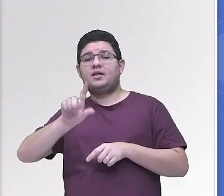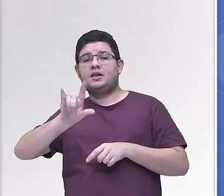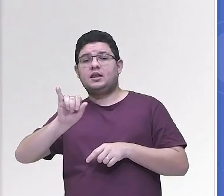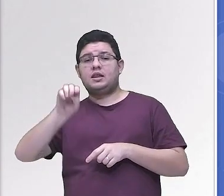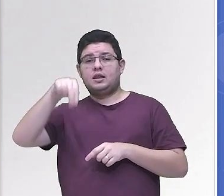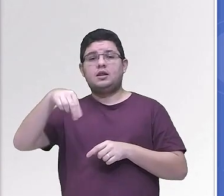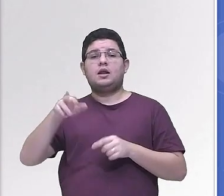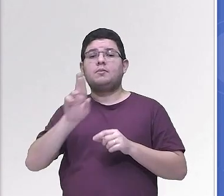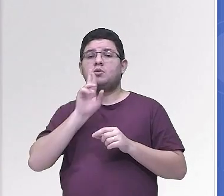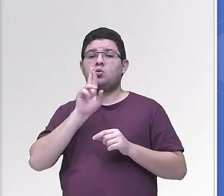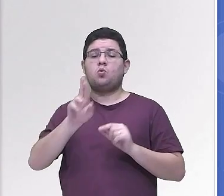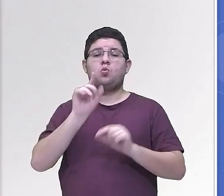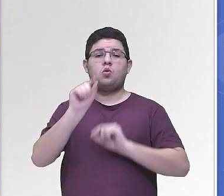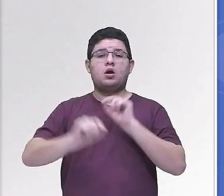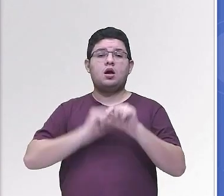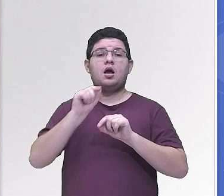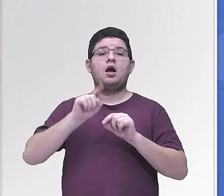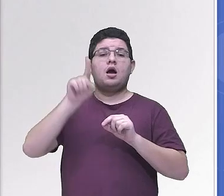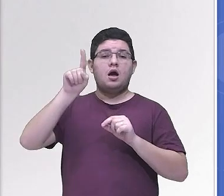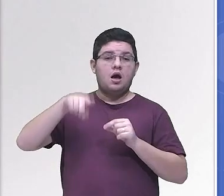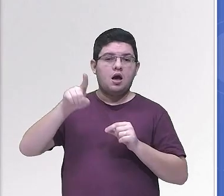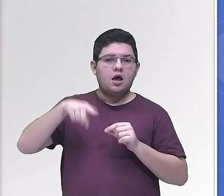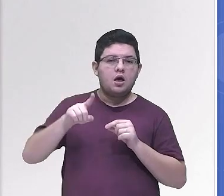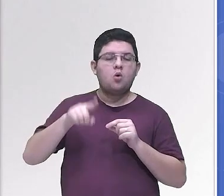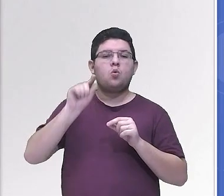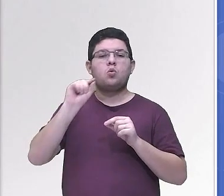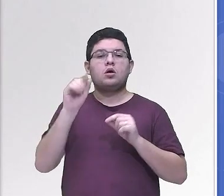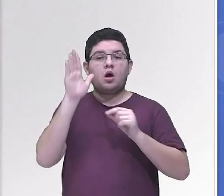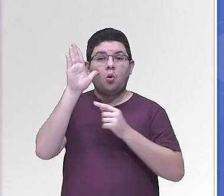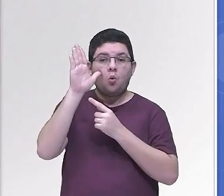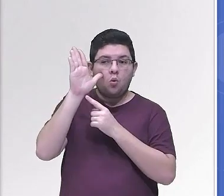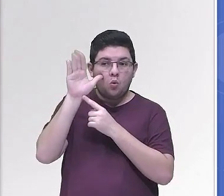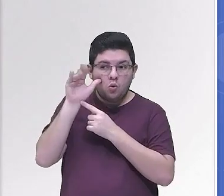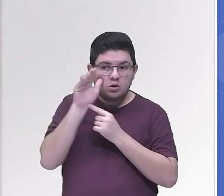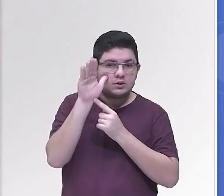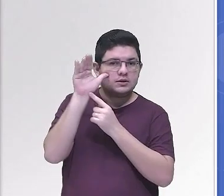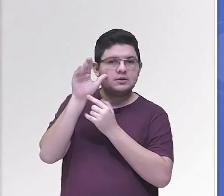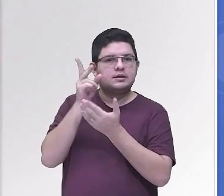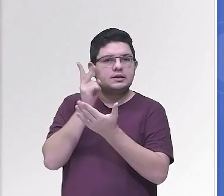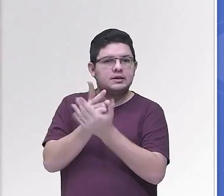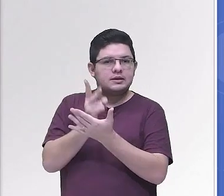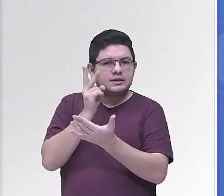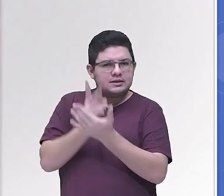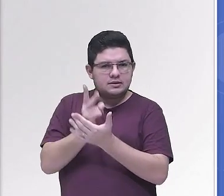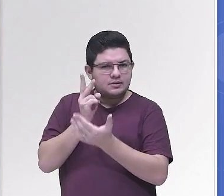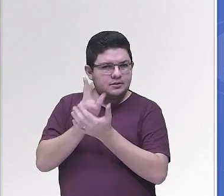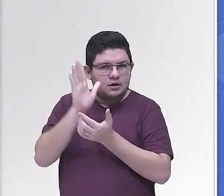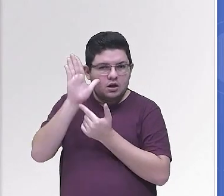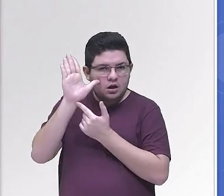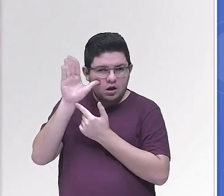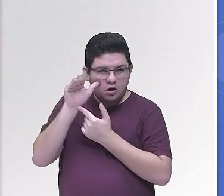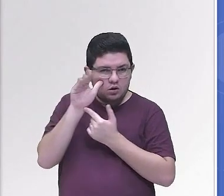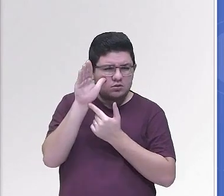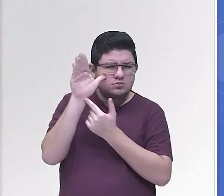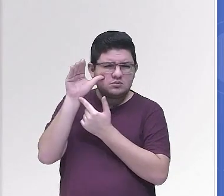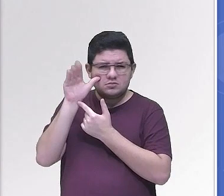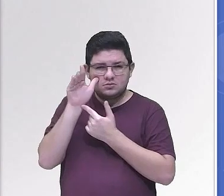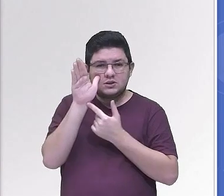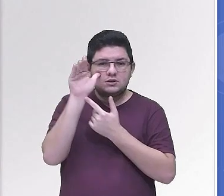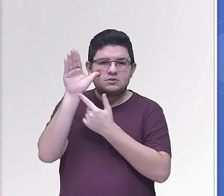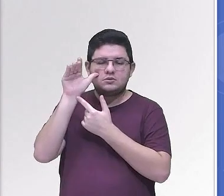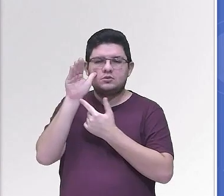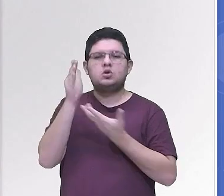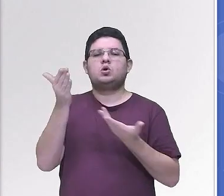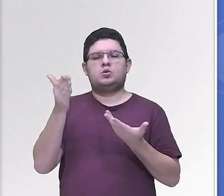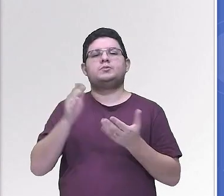faculdade de manter viva a curiosidade. É exatamente isso. Filosofia é se manter curioso sempre,